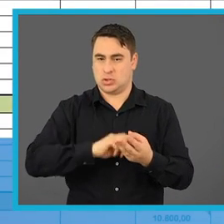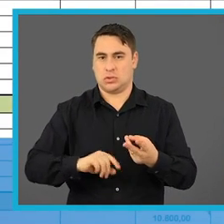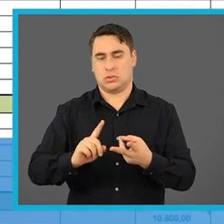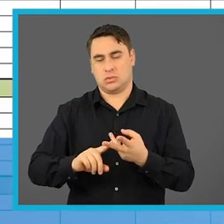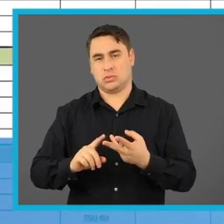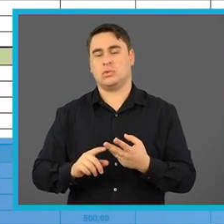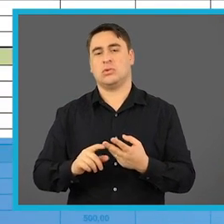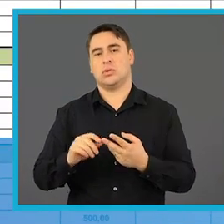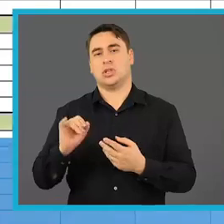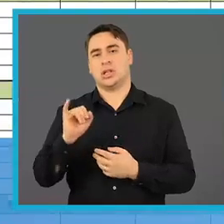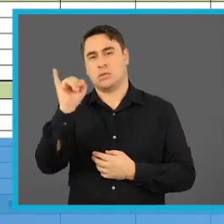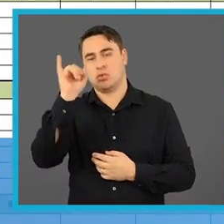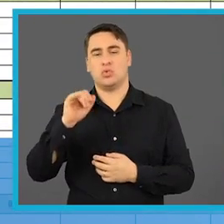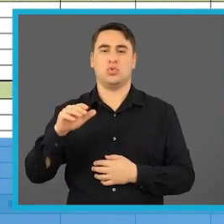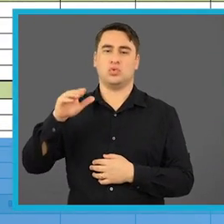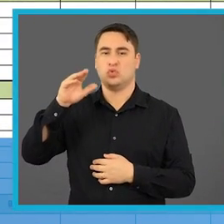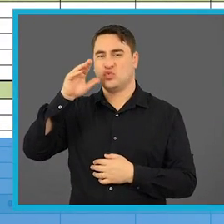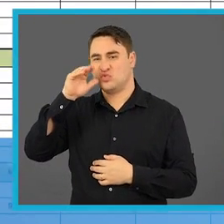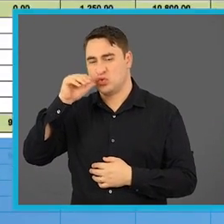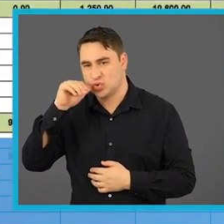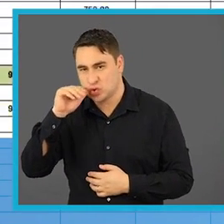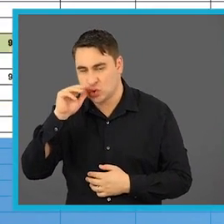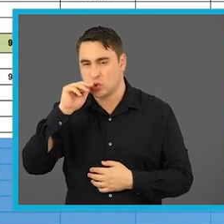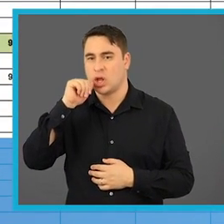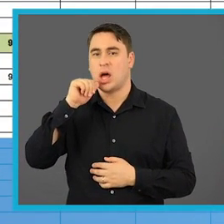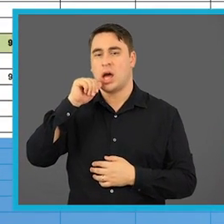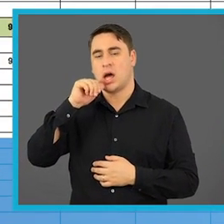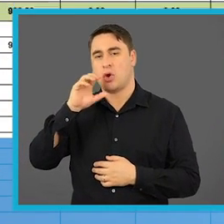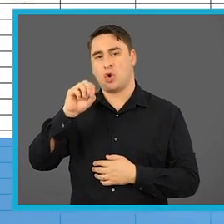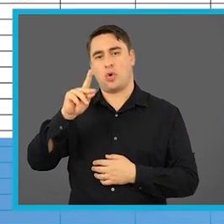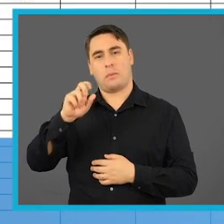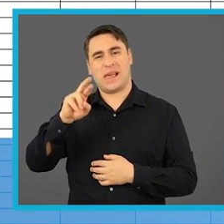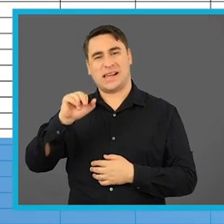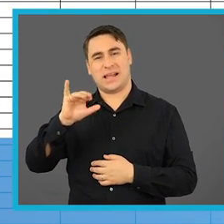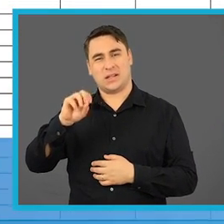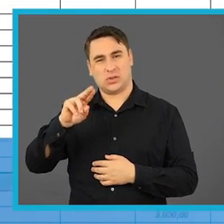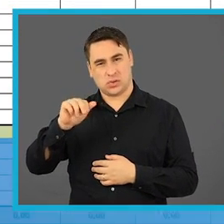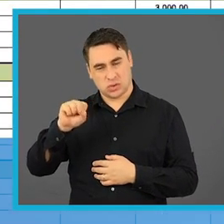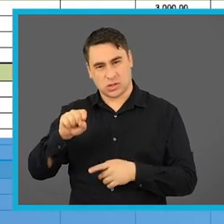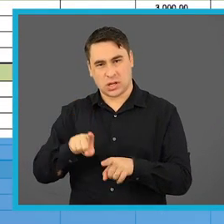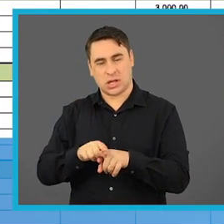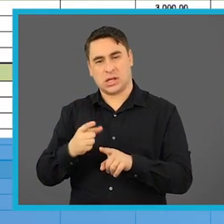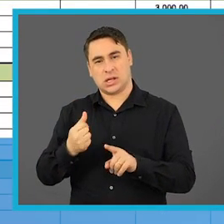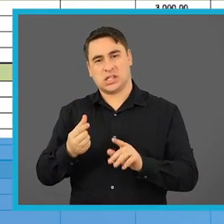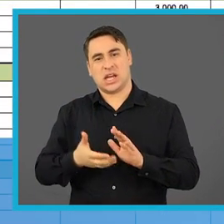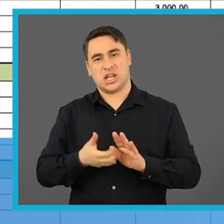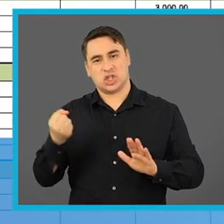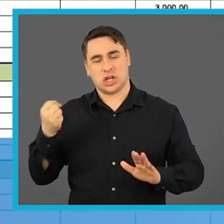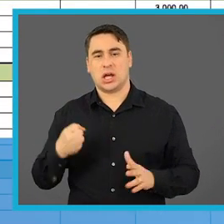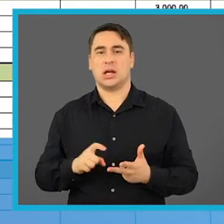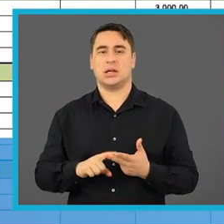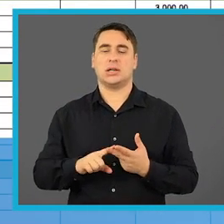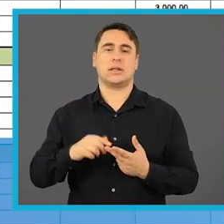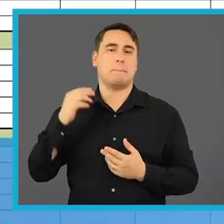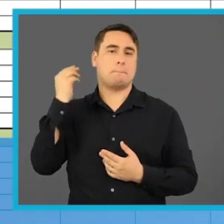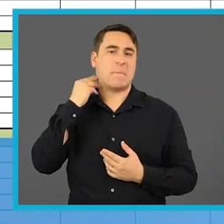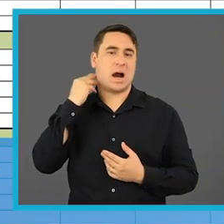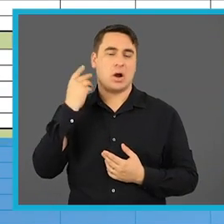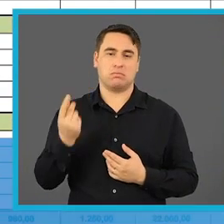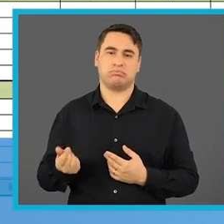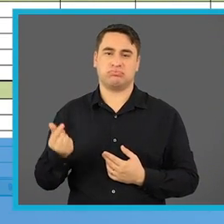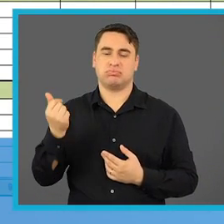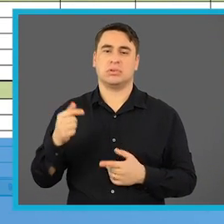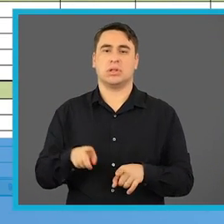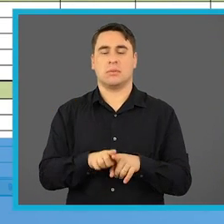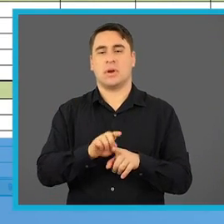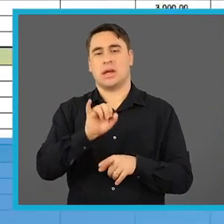comissões, tributos, funcionários, operacionais, retiradas, despesas